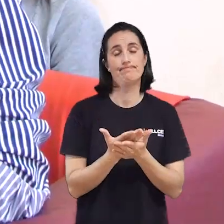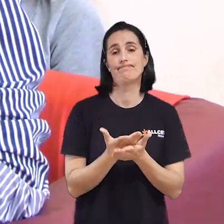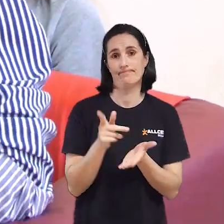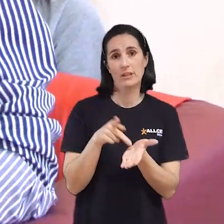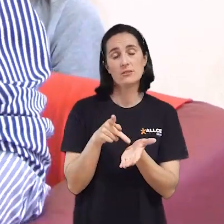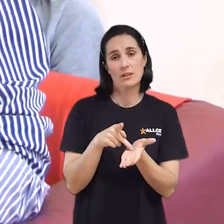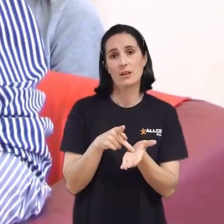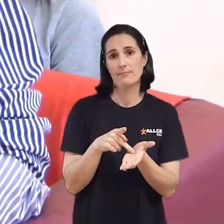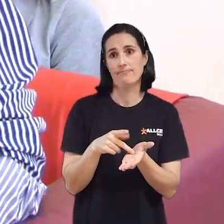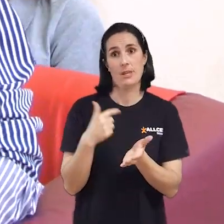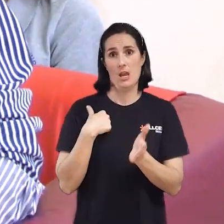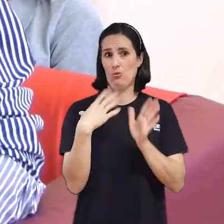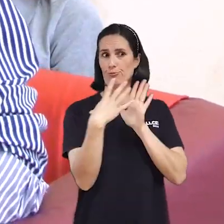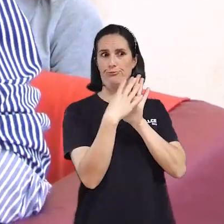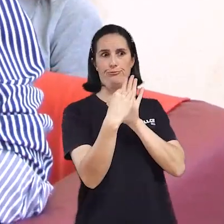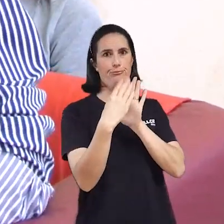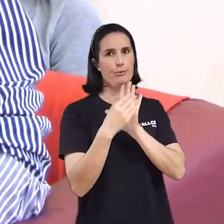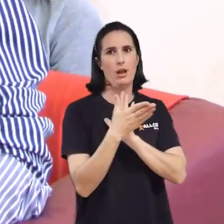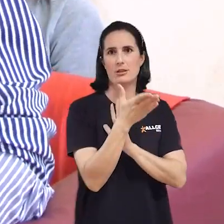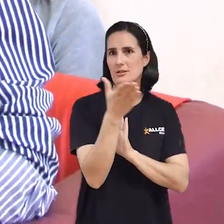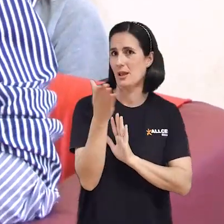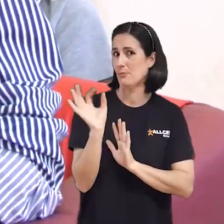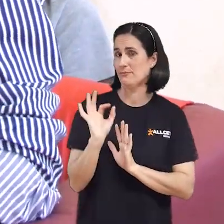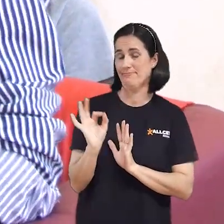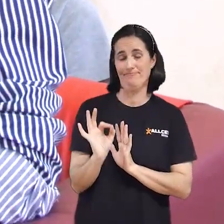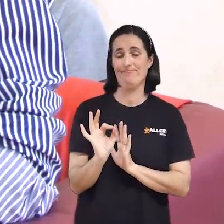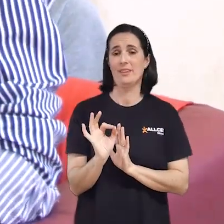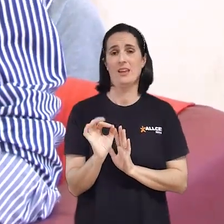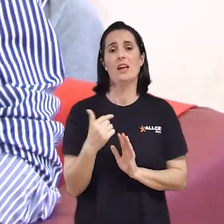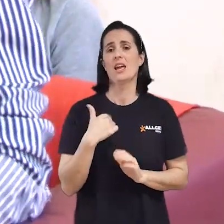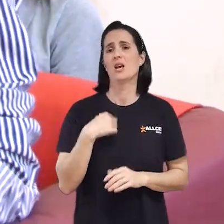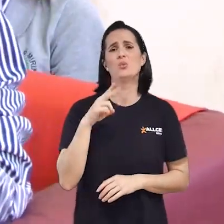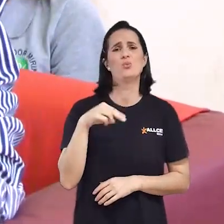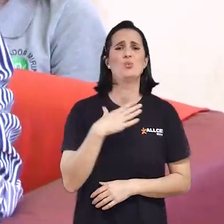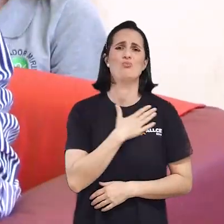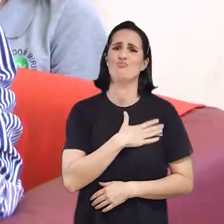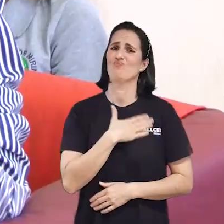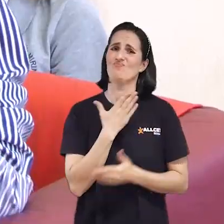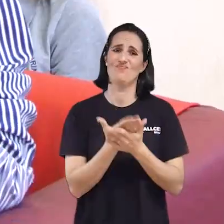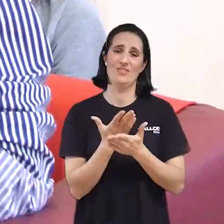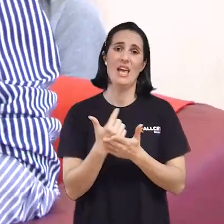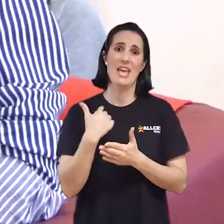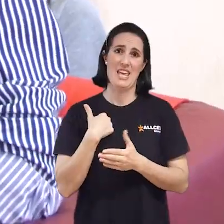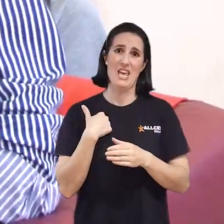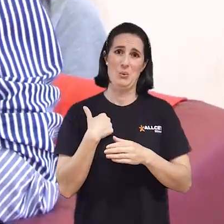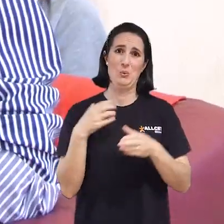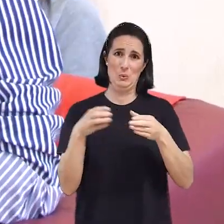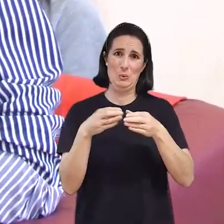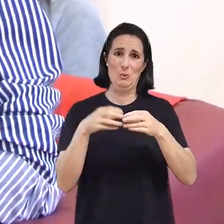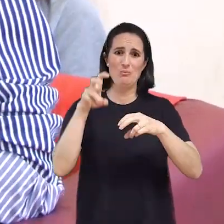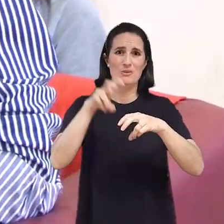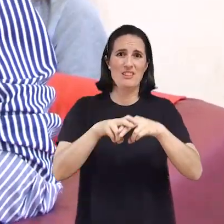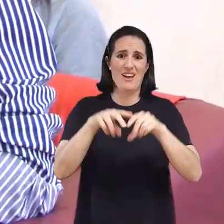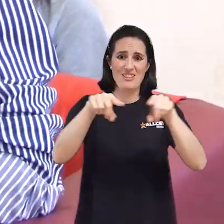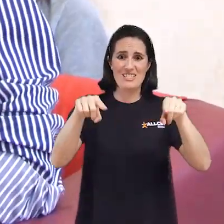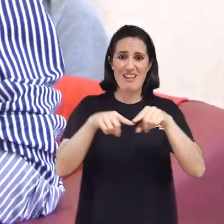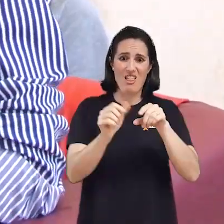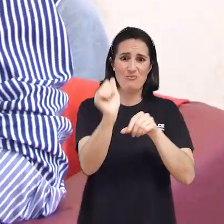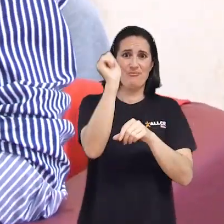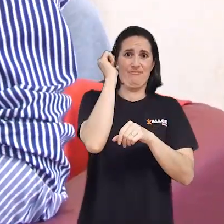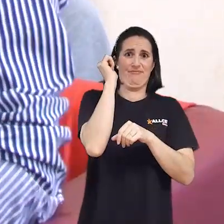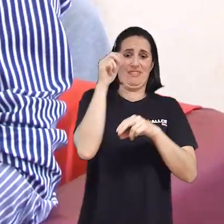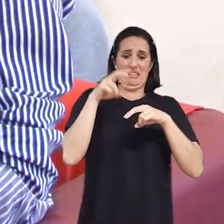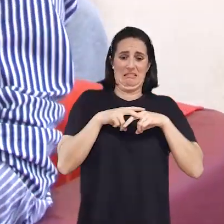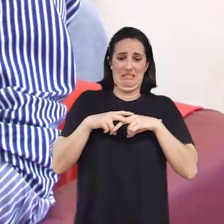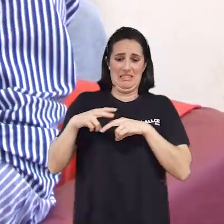Eu nunca gostei de estudar, André. Essa é a grande verdade. E que eu não sirva de exemplo para vocês nisso. Mas eu nunca gostei de estudar. Eu era da turma lá